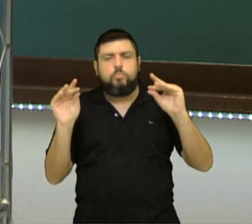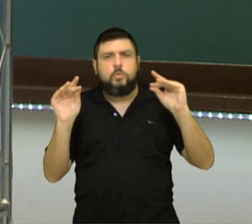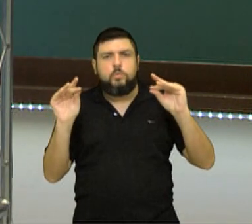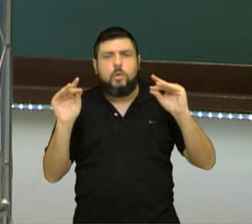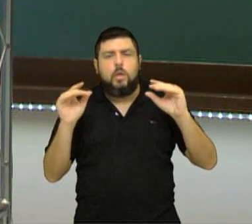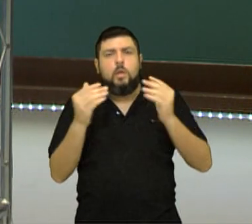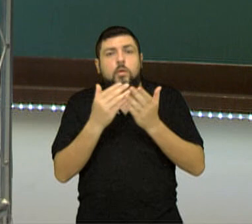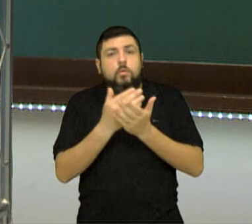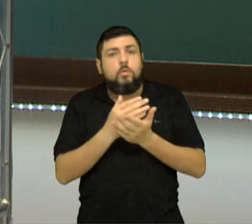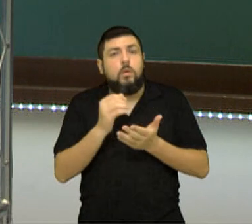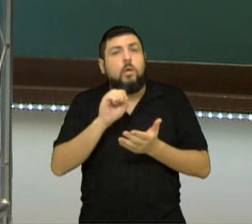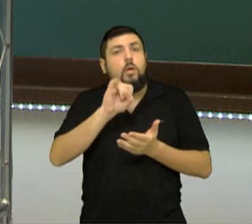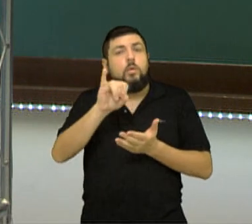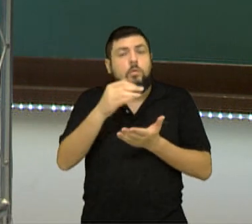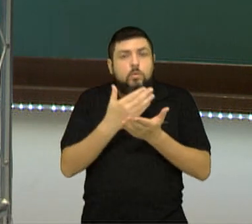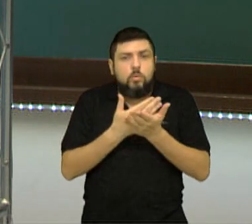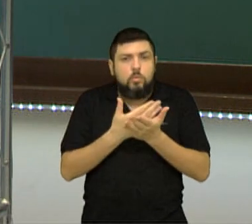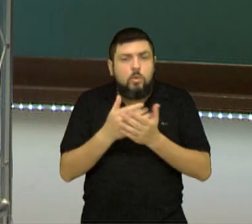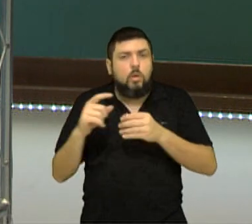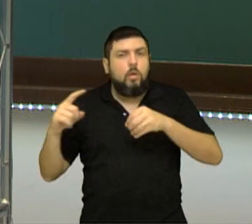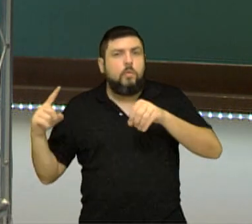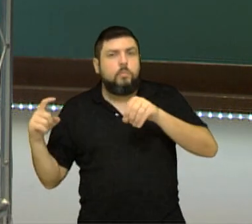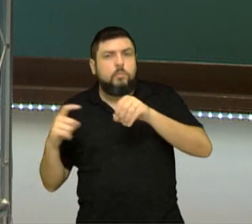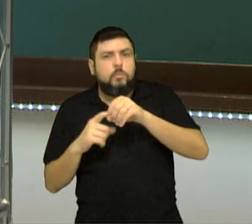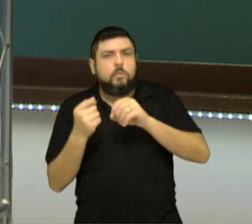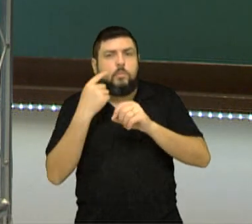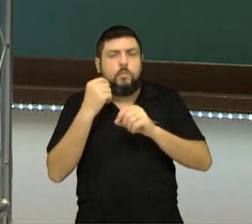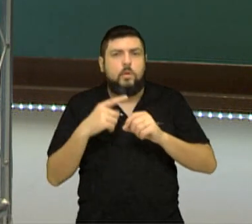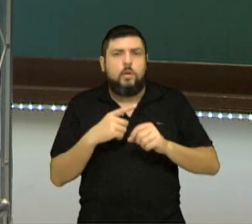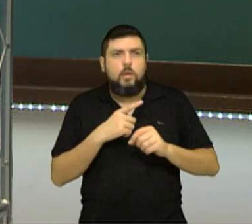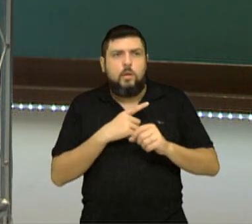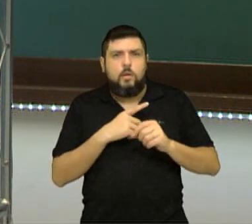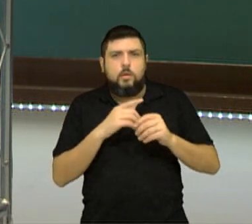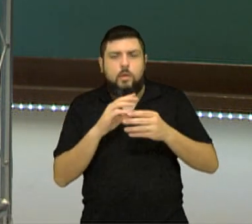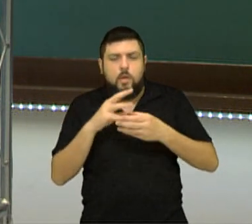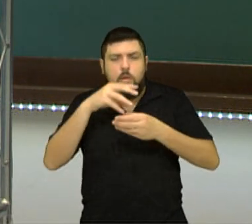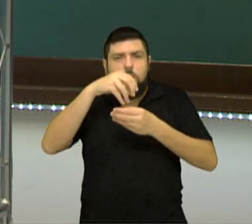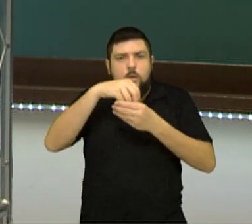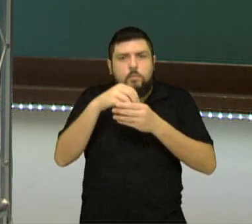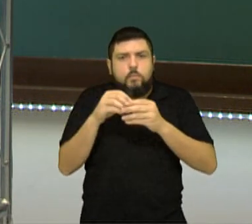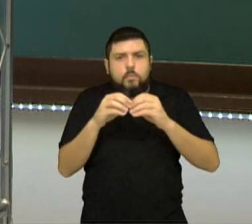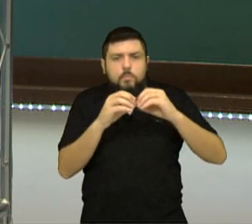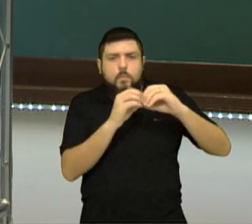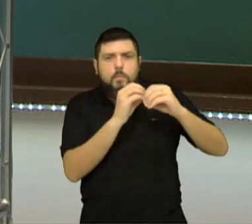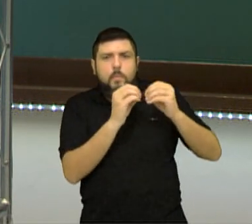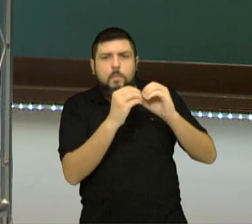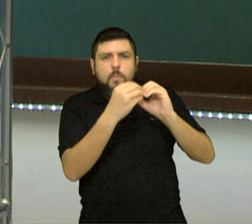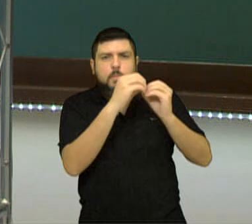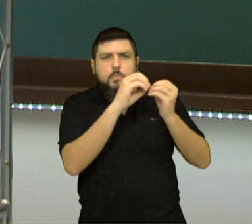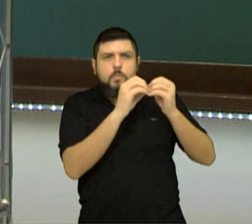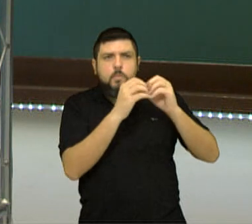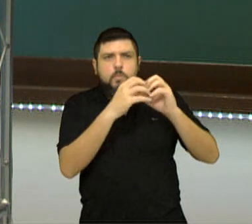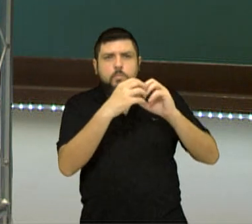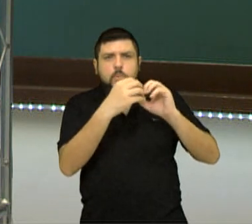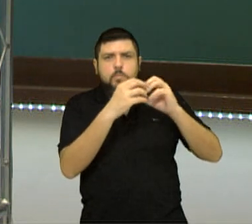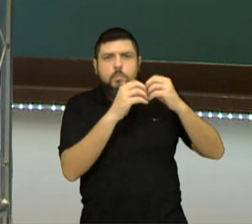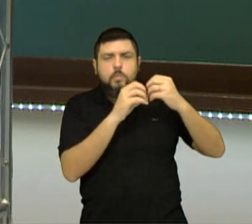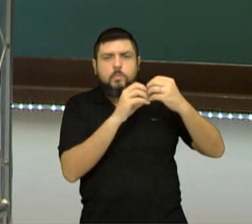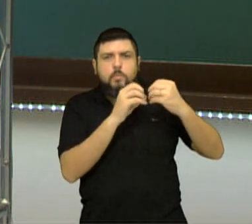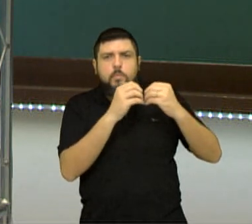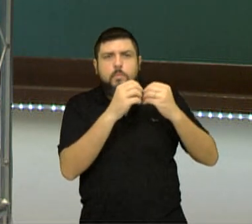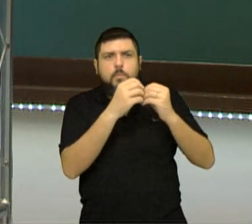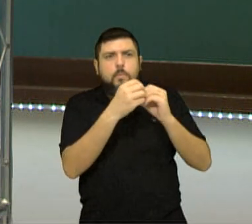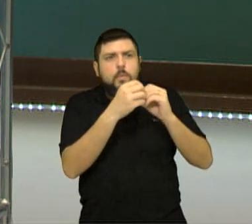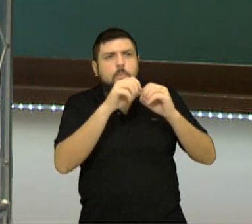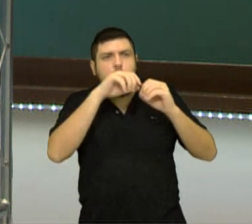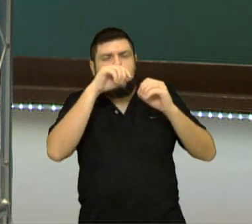começa um processo de divisão celular, né, divisão daquelas células, de multiplicação de cópias daquelas células, e o processo de